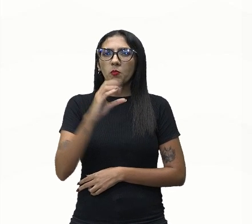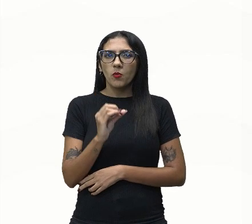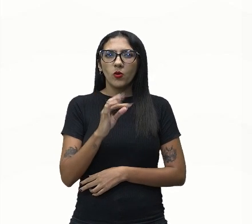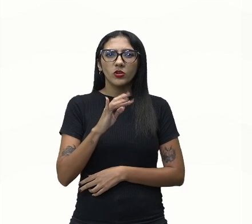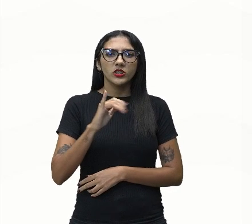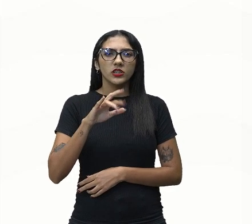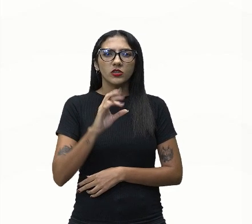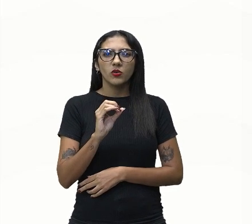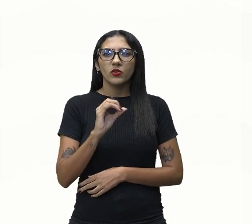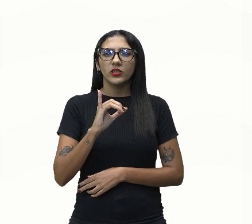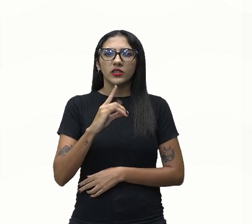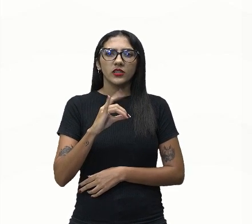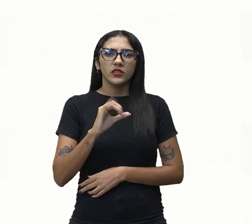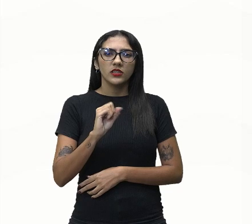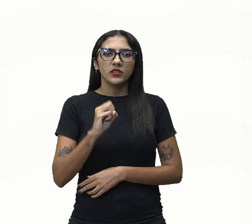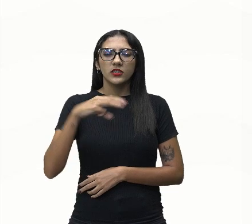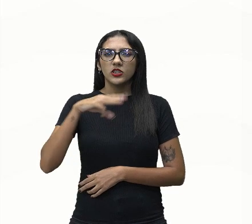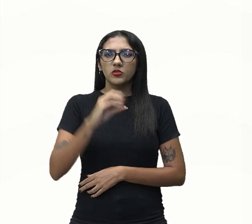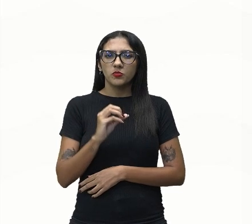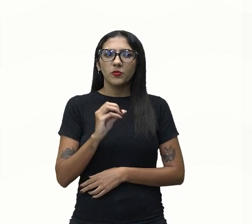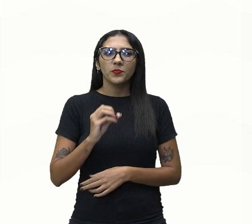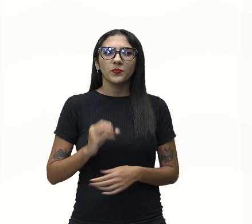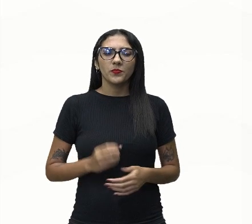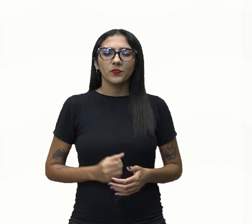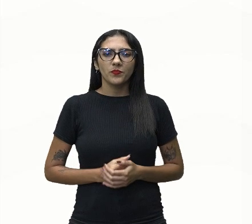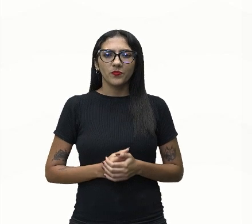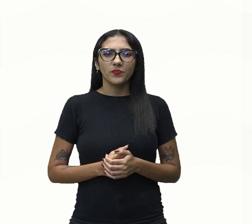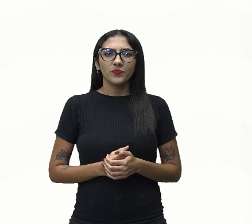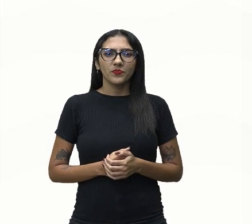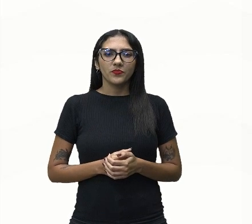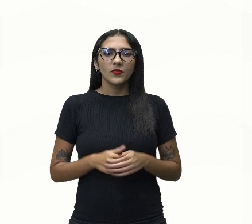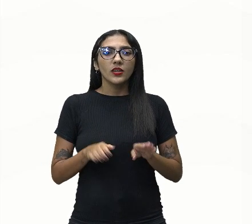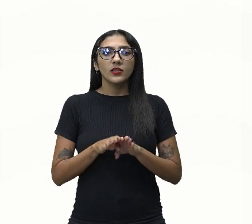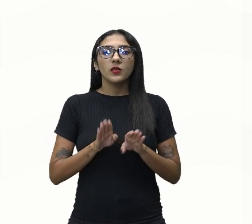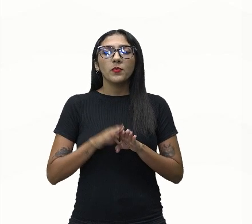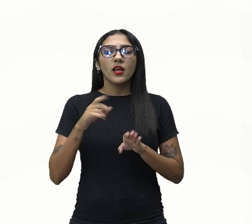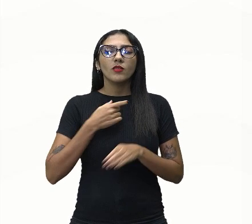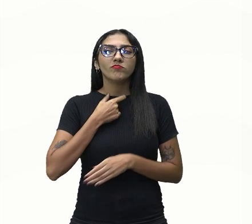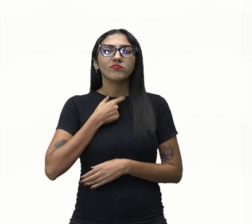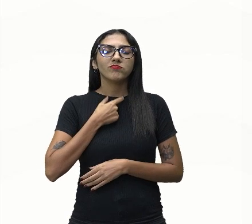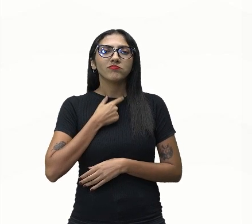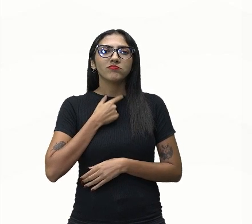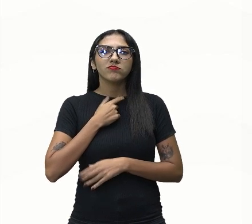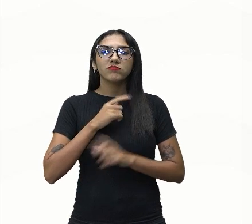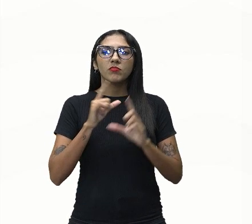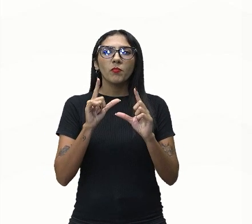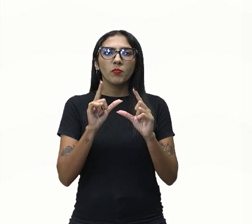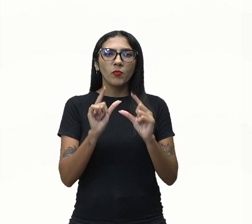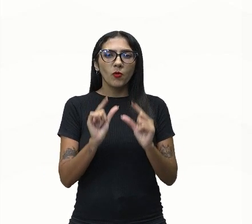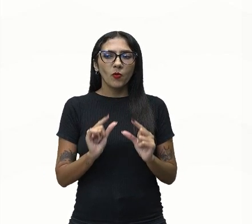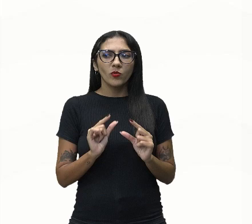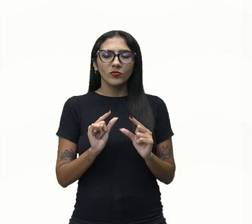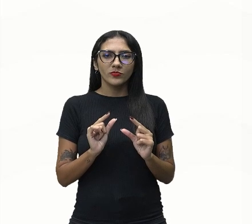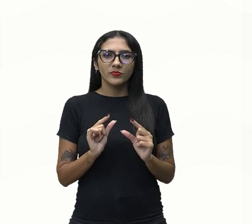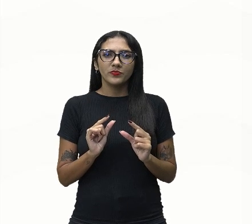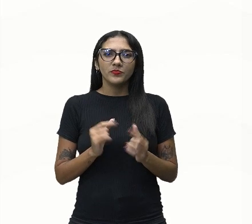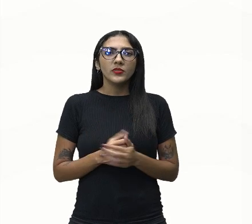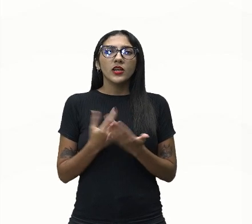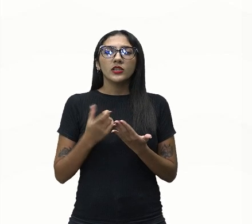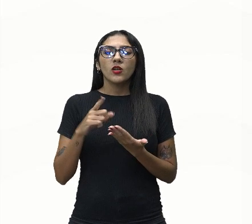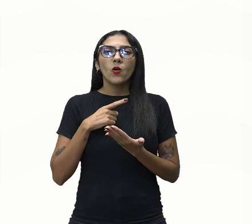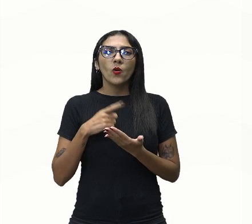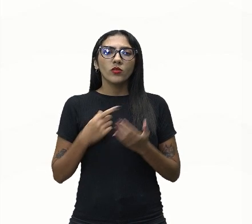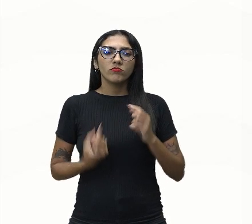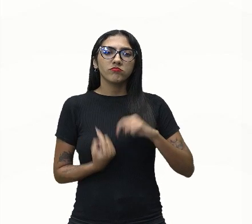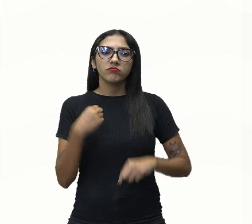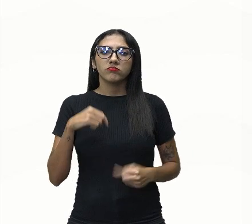hipotireoidismo, onde a tireoide ela vai trabalhar menos. Ou seja, a gente vai observar que o metabolismo vai